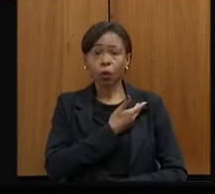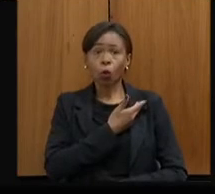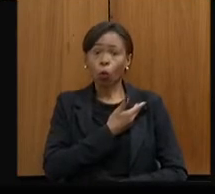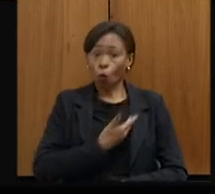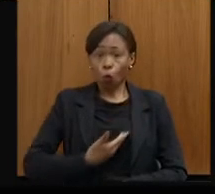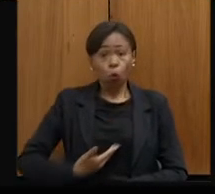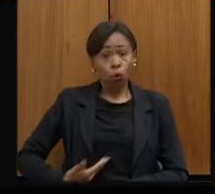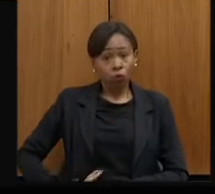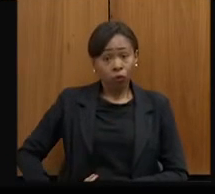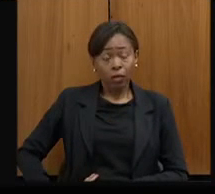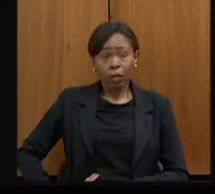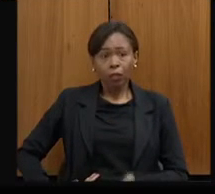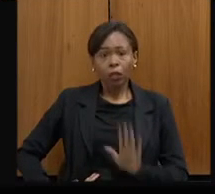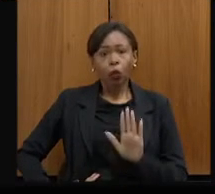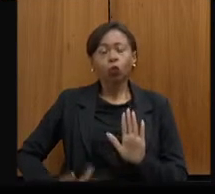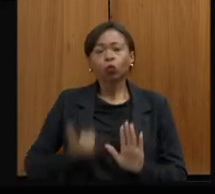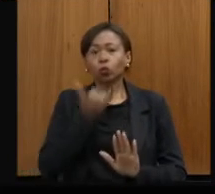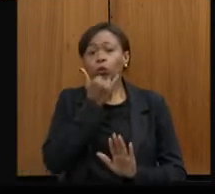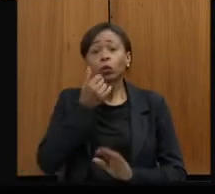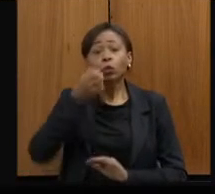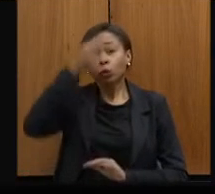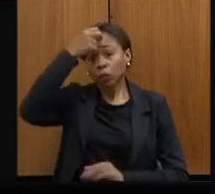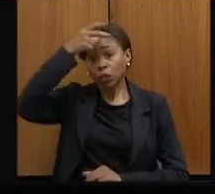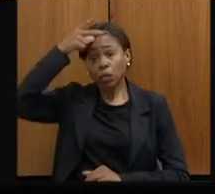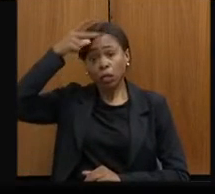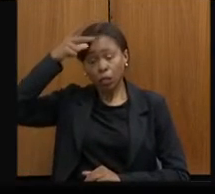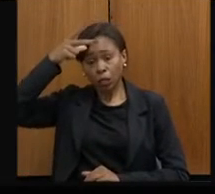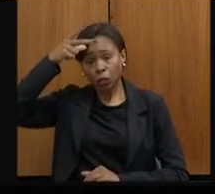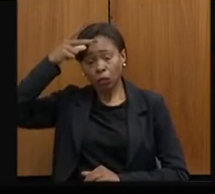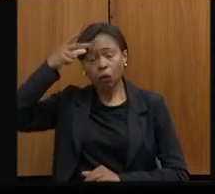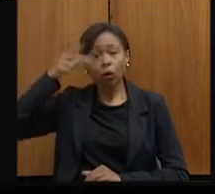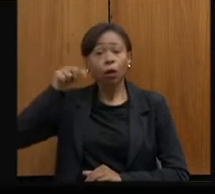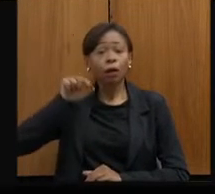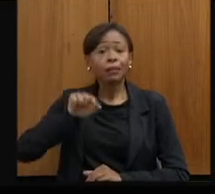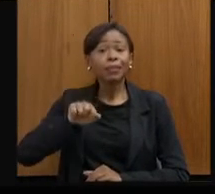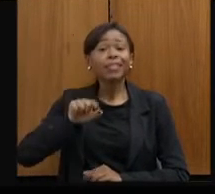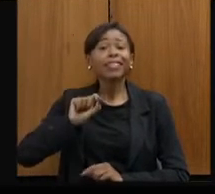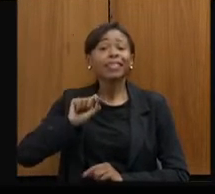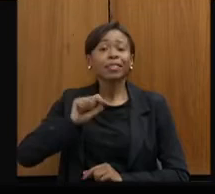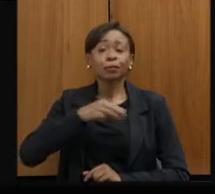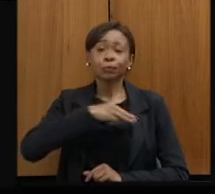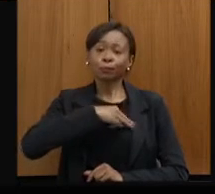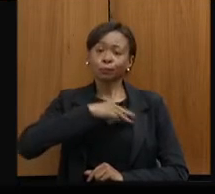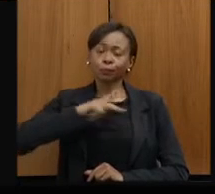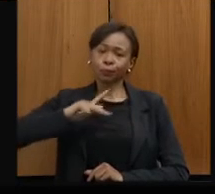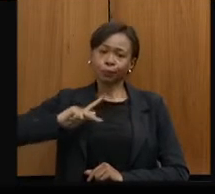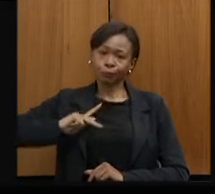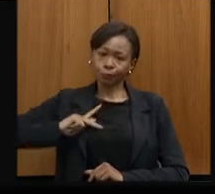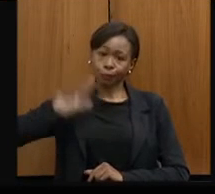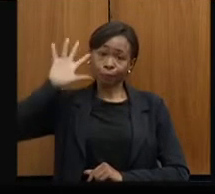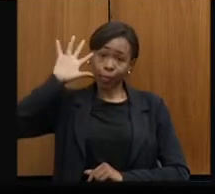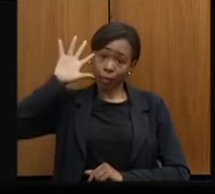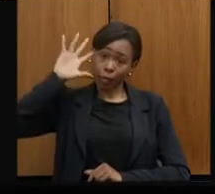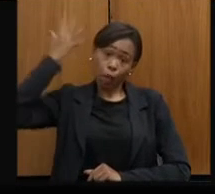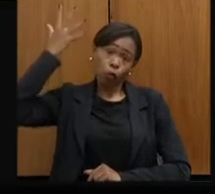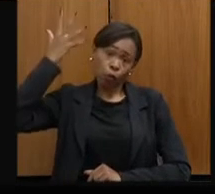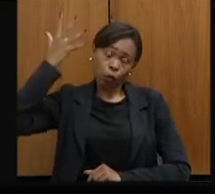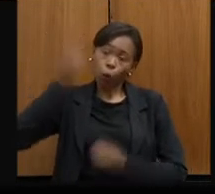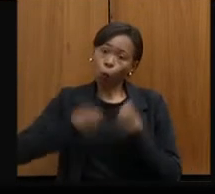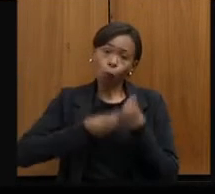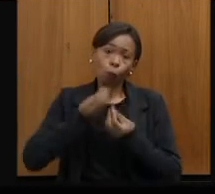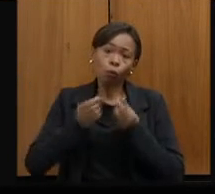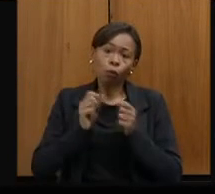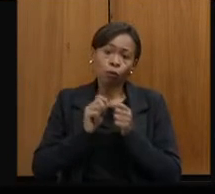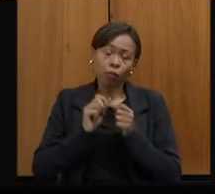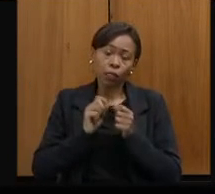Poder Público Municipal foi agora instado pelo Ministério Público a tomar uma providência. O que você vai fazer? Através da